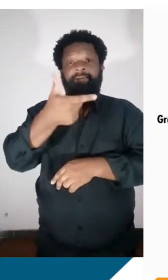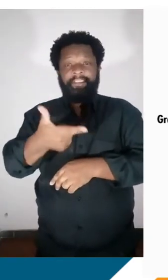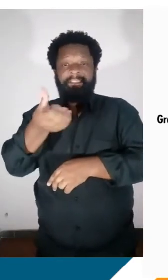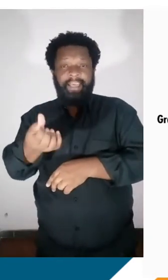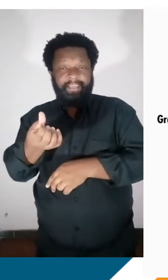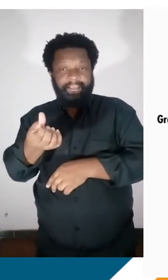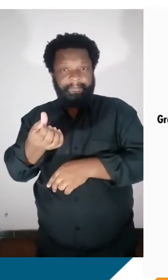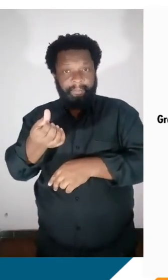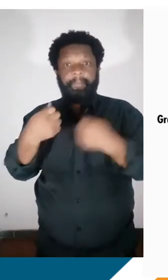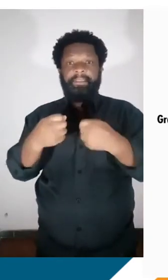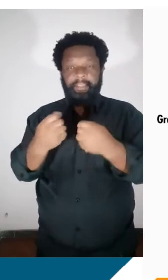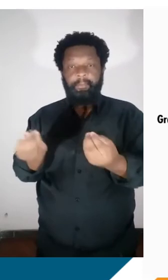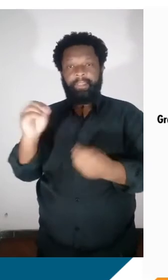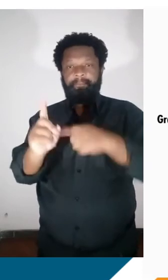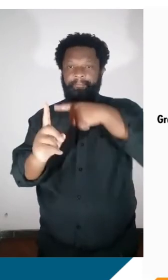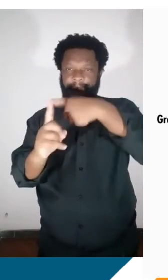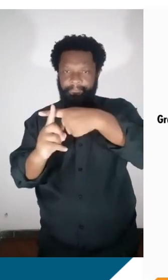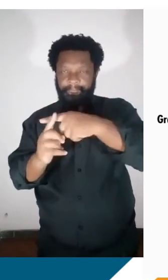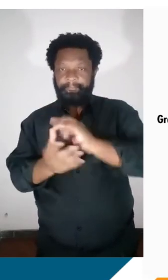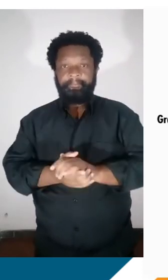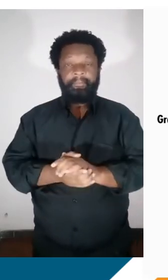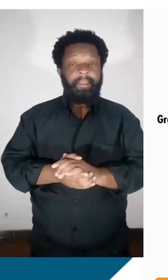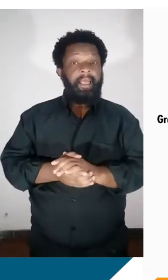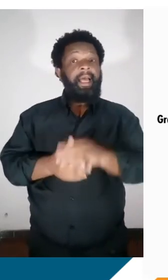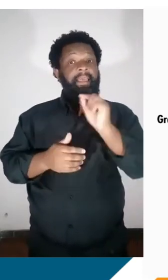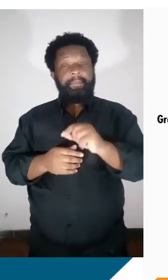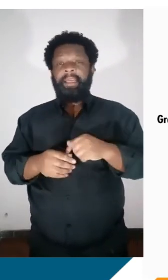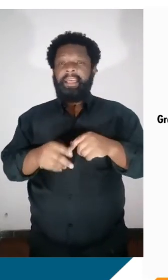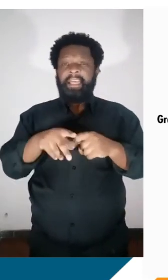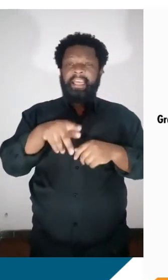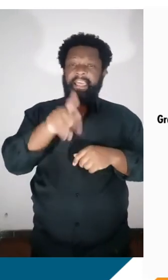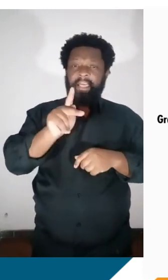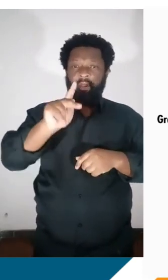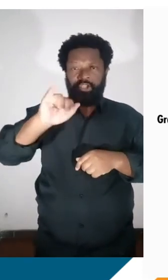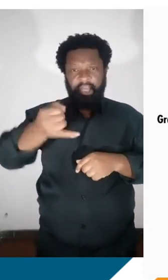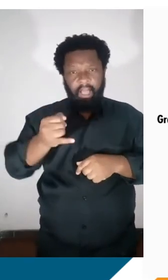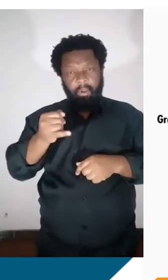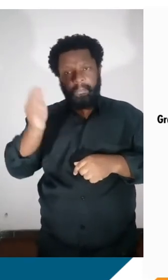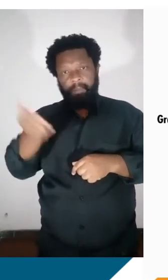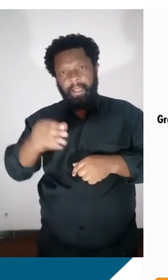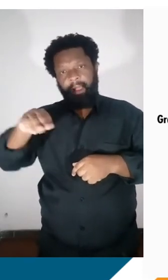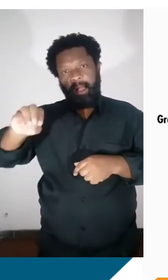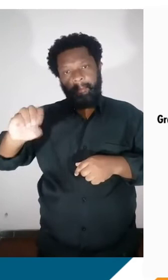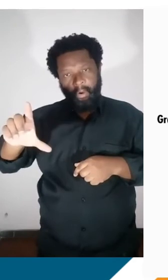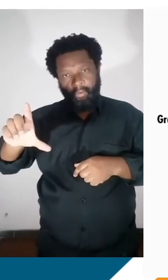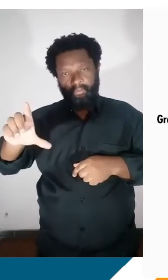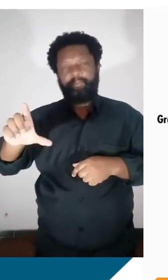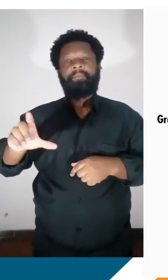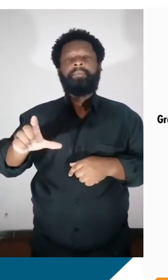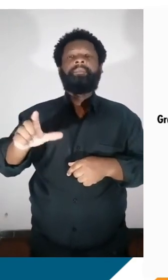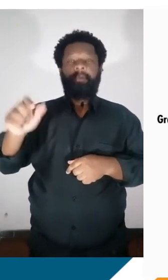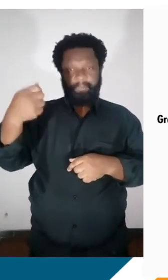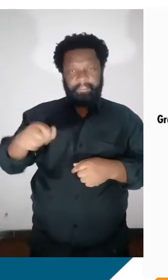o sinal. É interessante escrever dessa forma. Aqui deveria ser kJ por mol, na verdade, tá? Então, aqui é